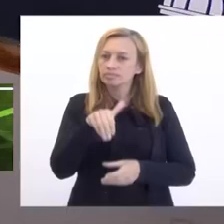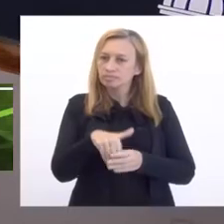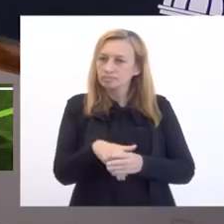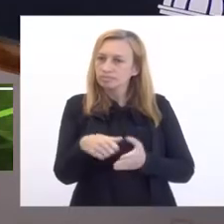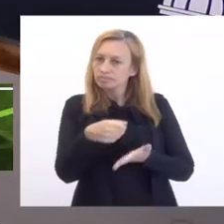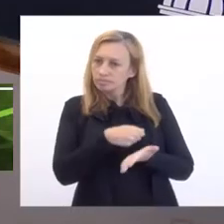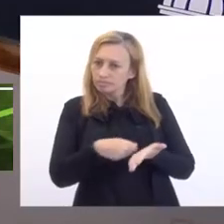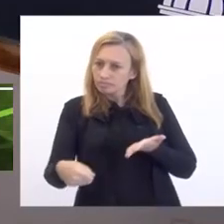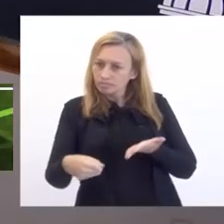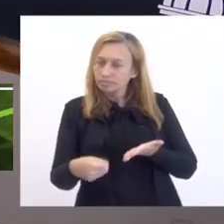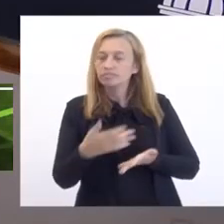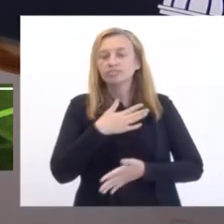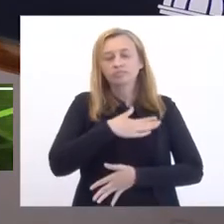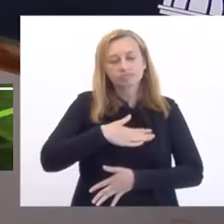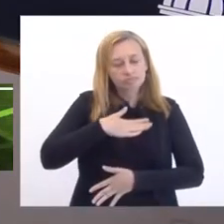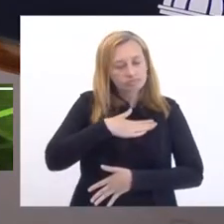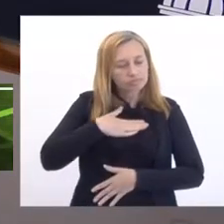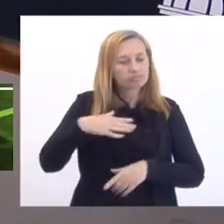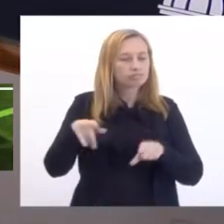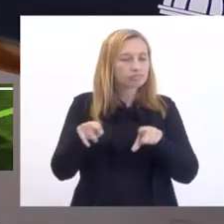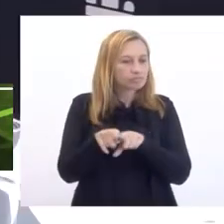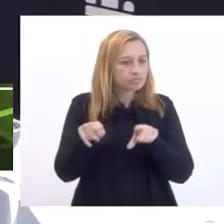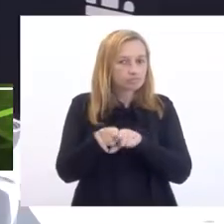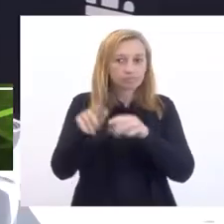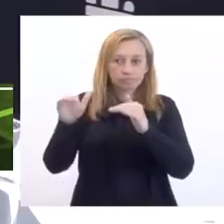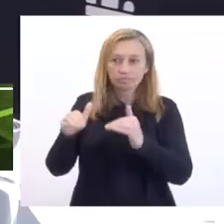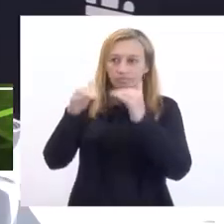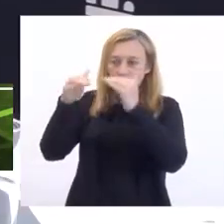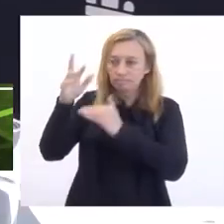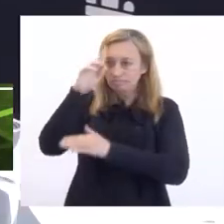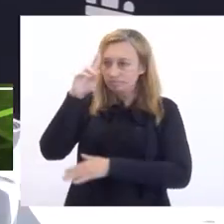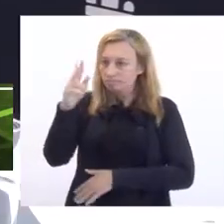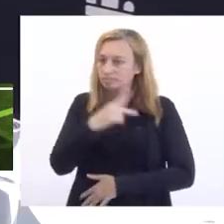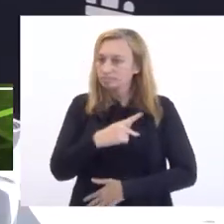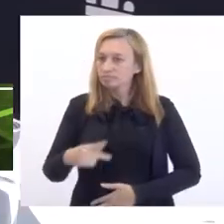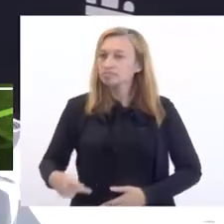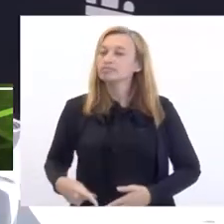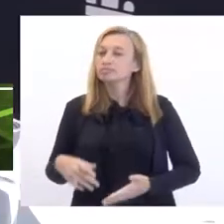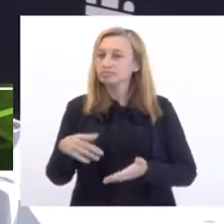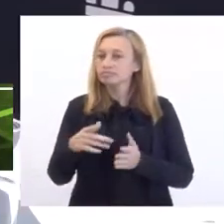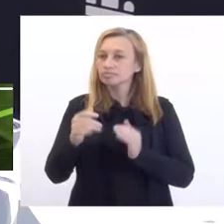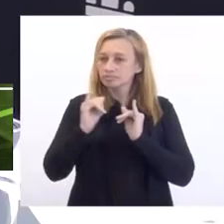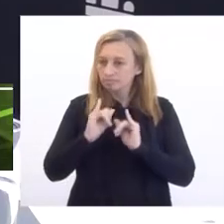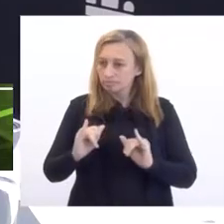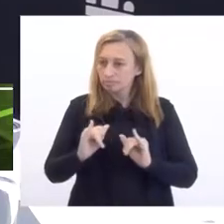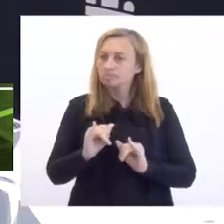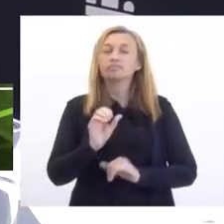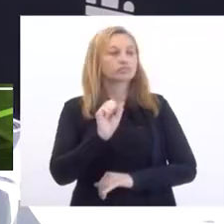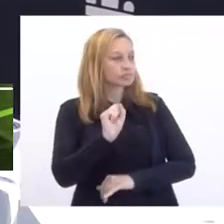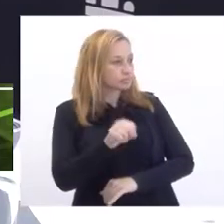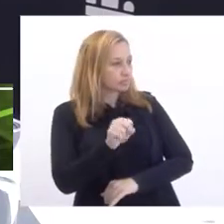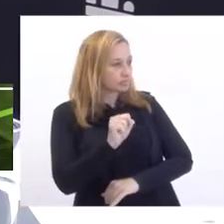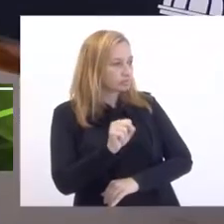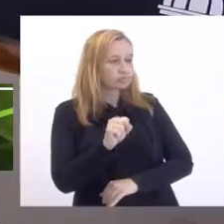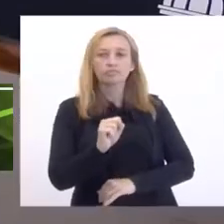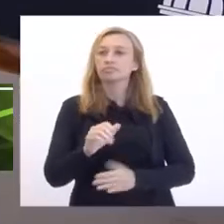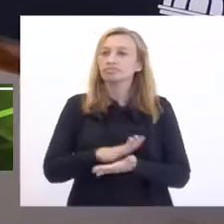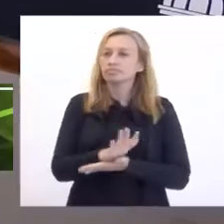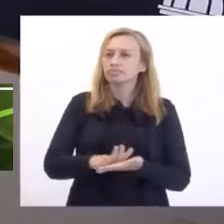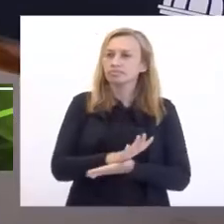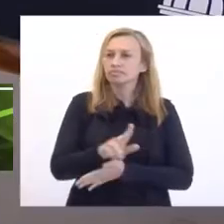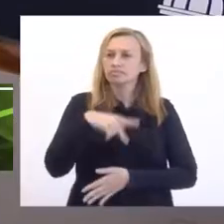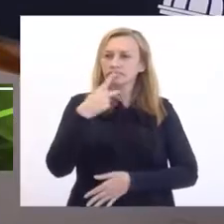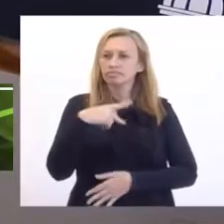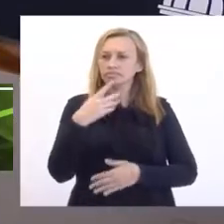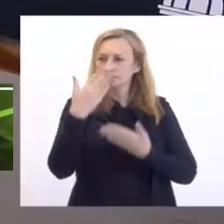escrito, eu gostaria também que Vossa Excelência autorizasse... Acatado, publicar o... Só isso. Será publicado. Nada mais havendo a